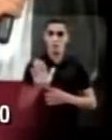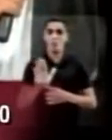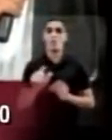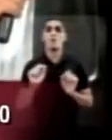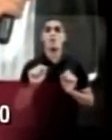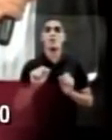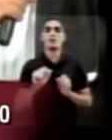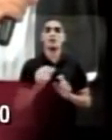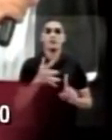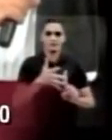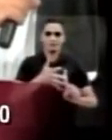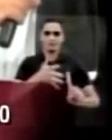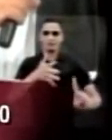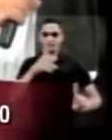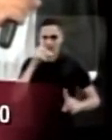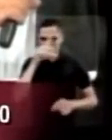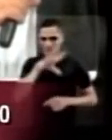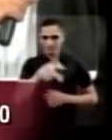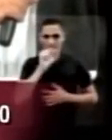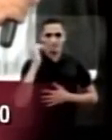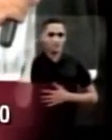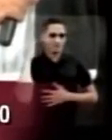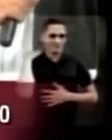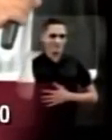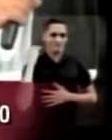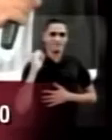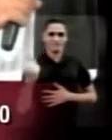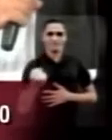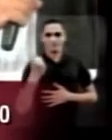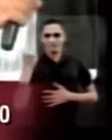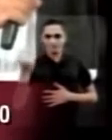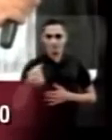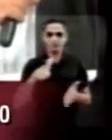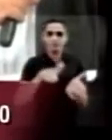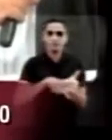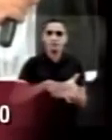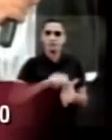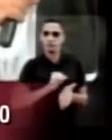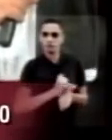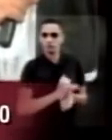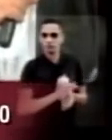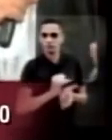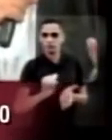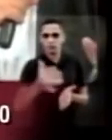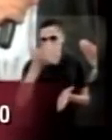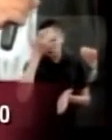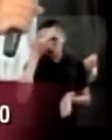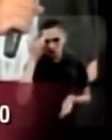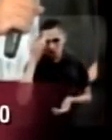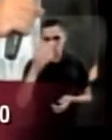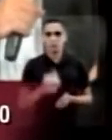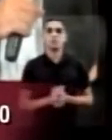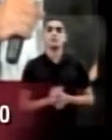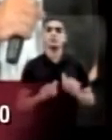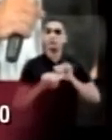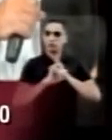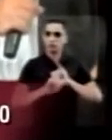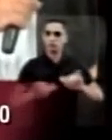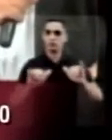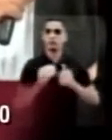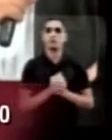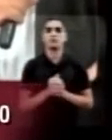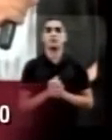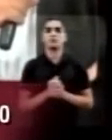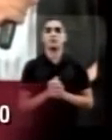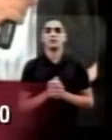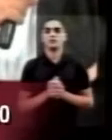a síndrome respiratória, as graves, que são notificadas de acordo com a